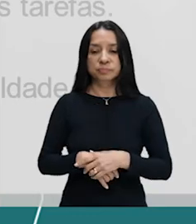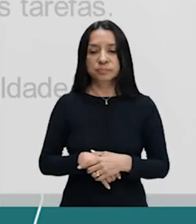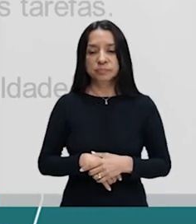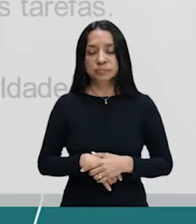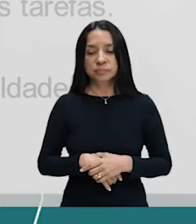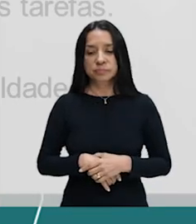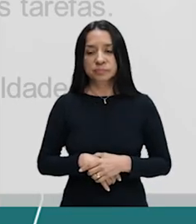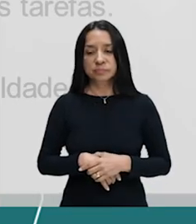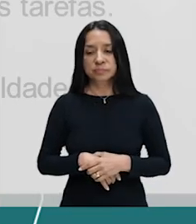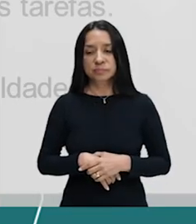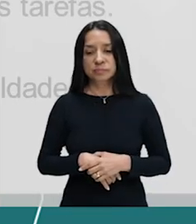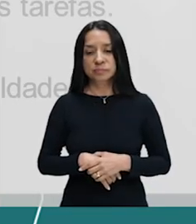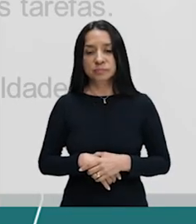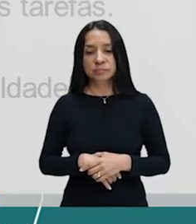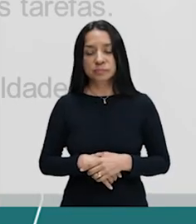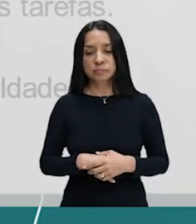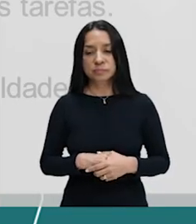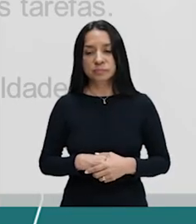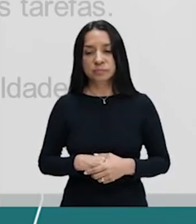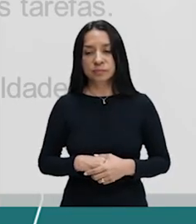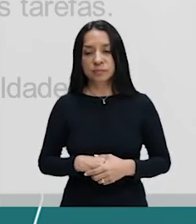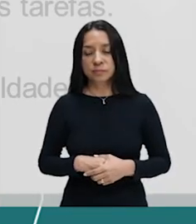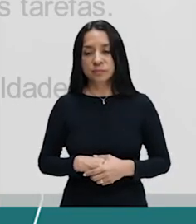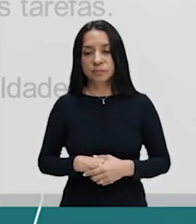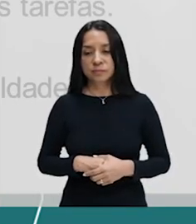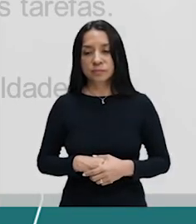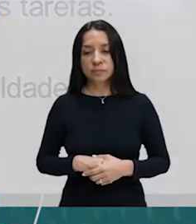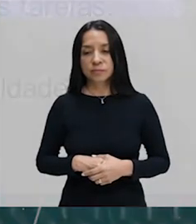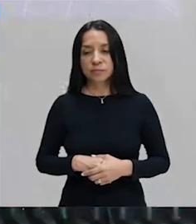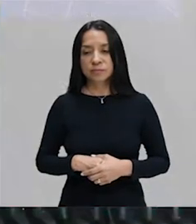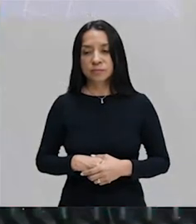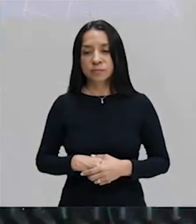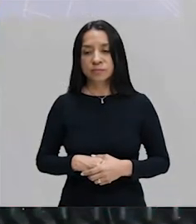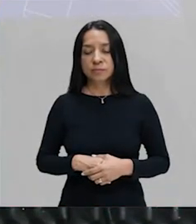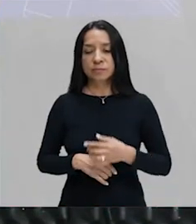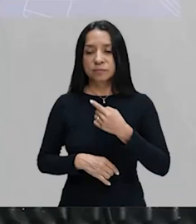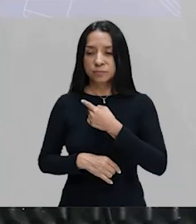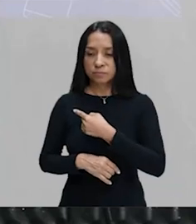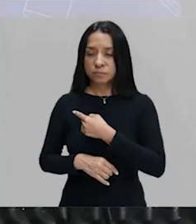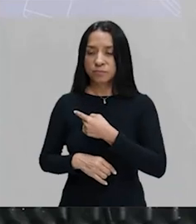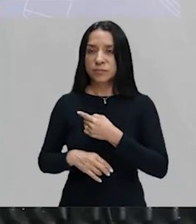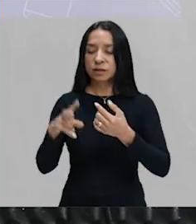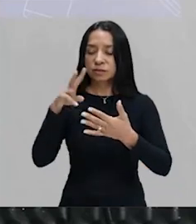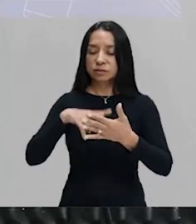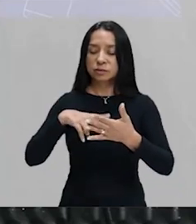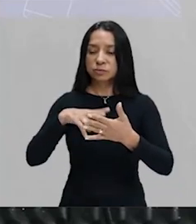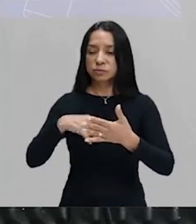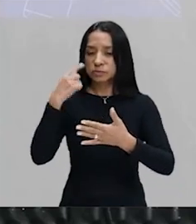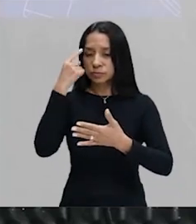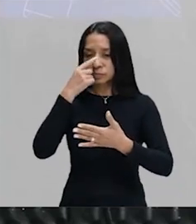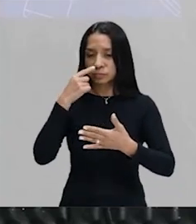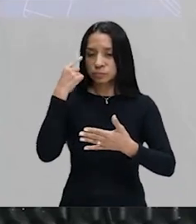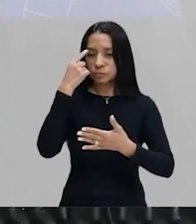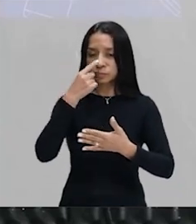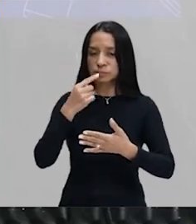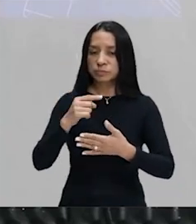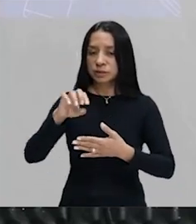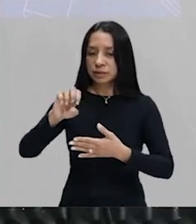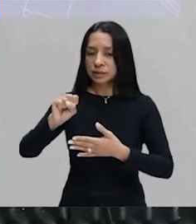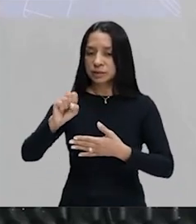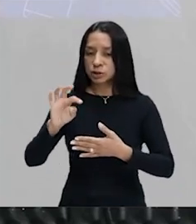estoy buscando realizar mis sueños. Siempre estoy, é a forma do verbo